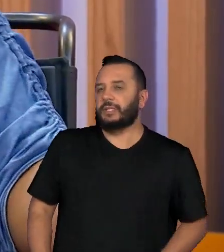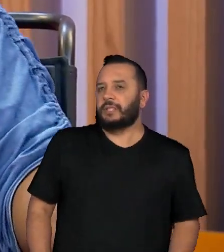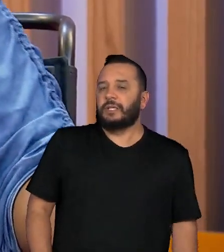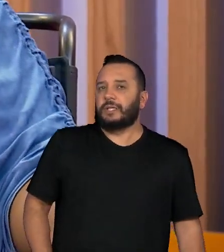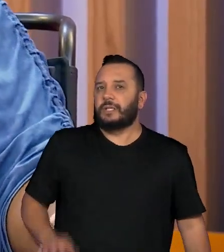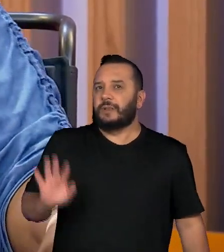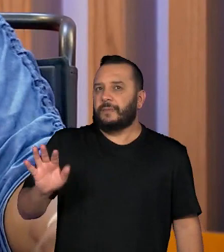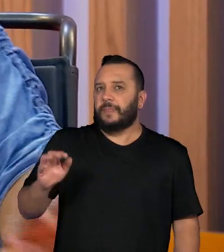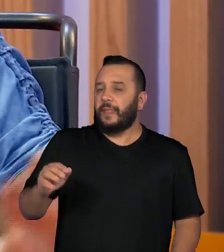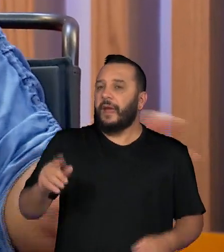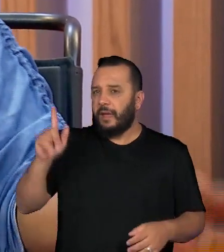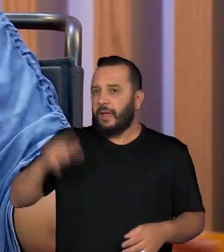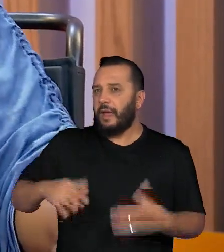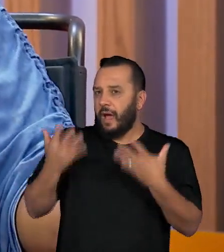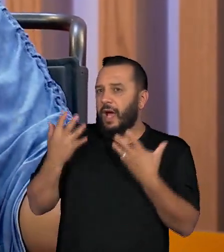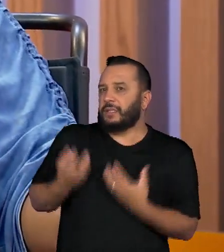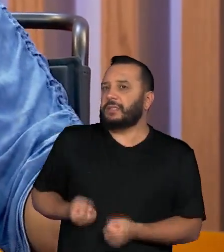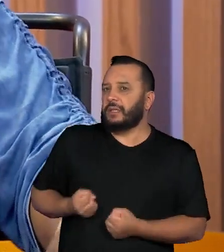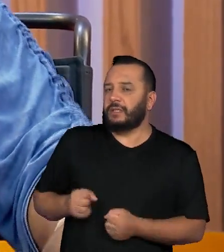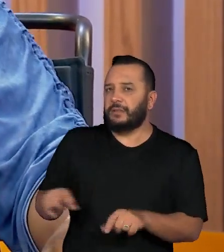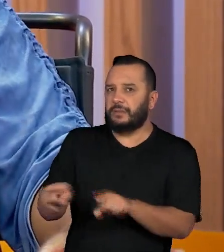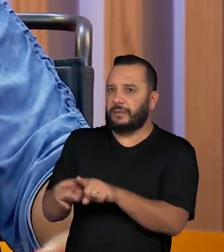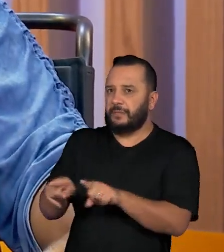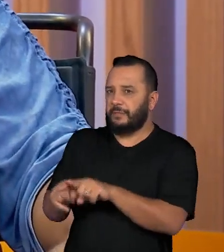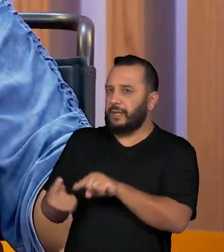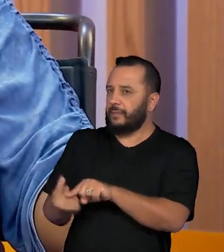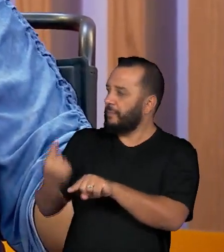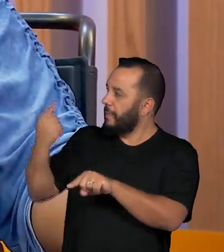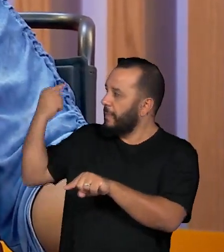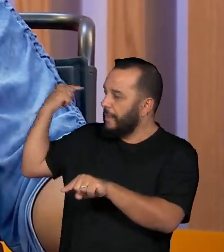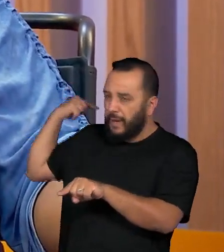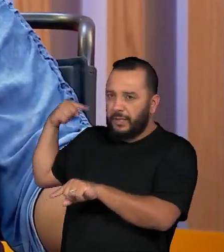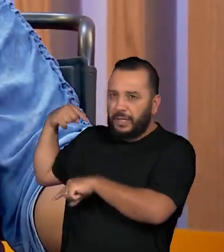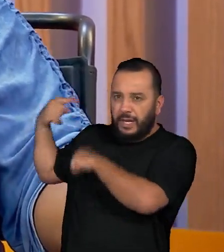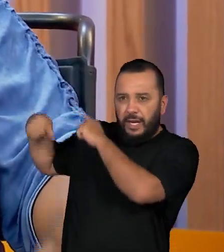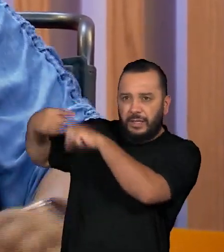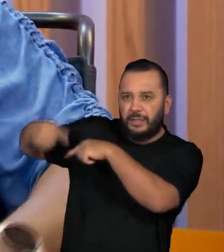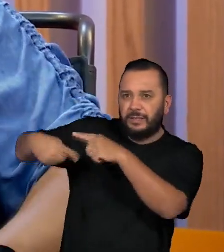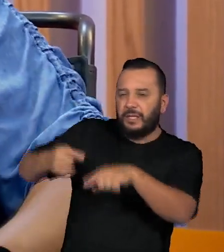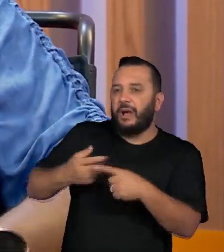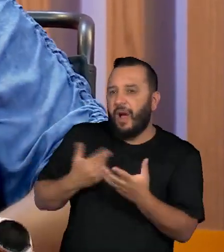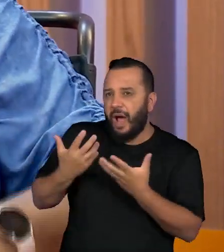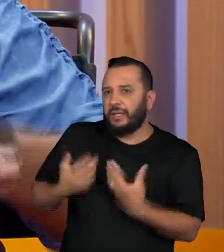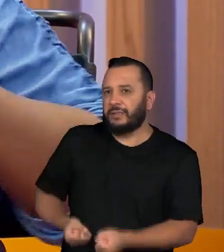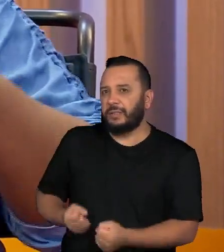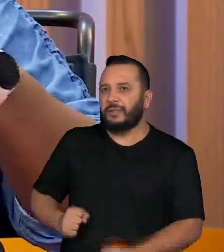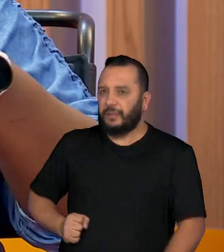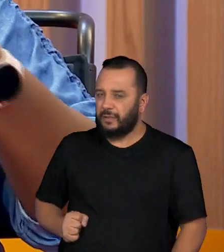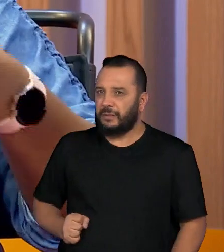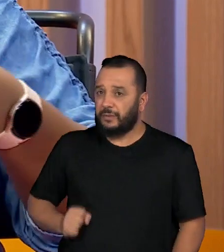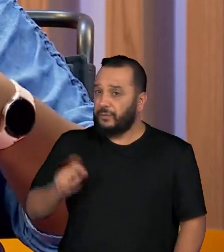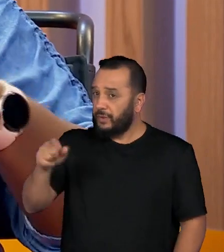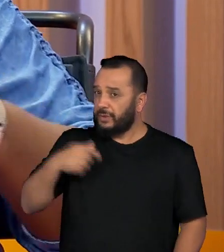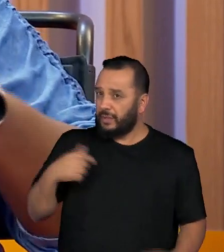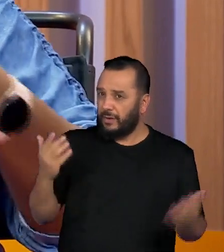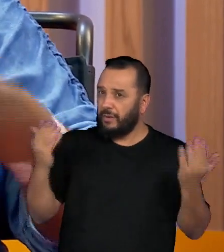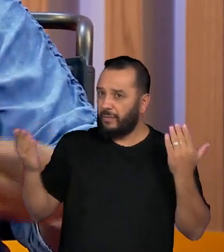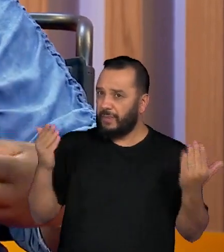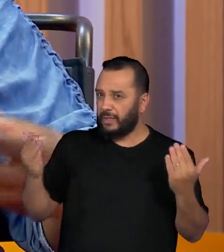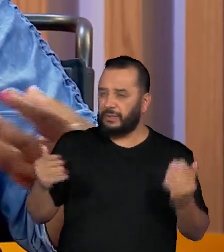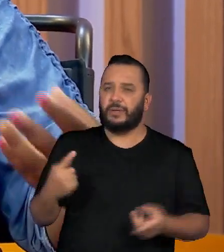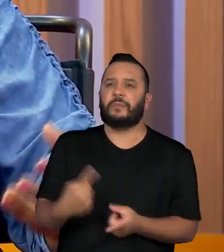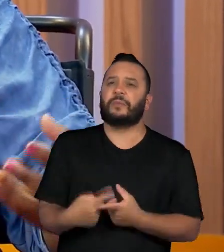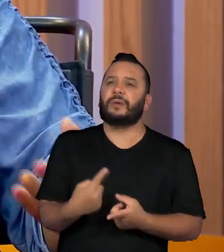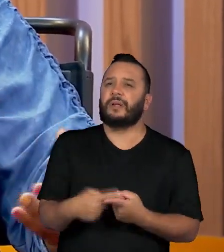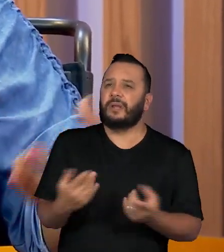com aceitação e ancestralidade. Acho que são duas palavras muito importantes. Você fez essa comparação, né? Por